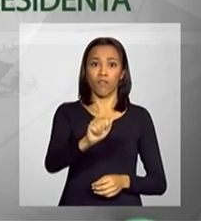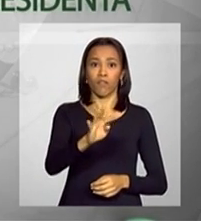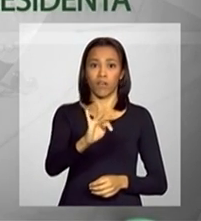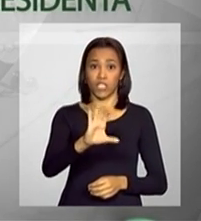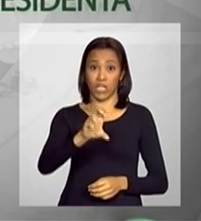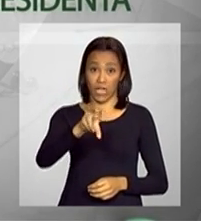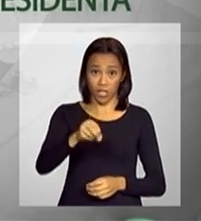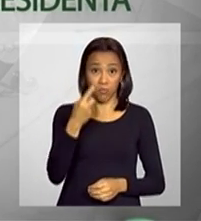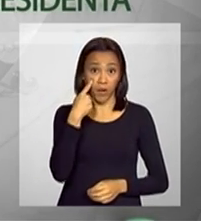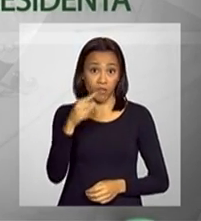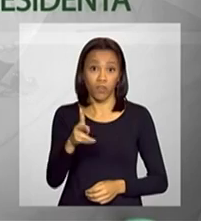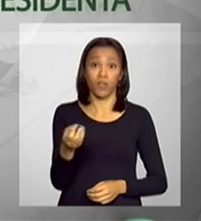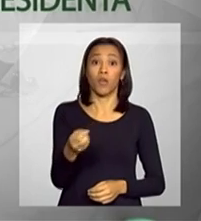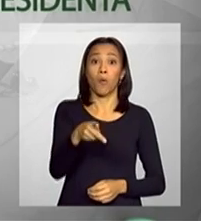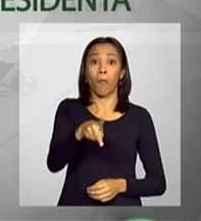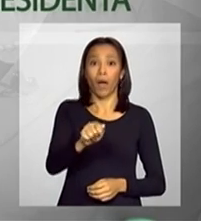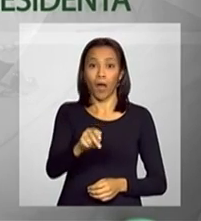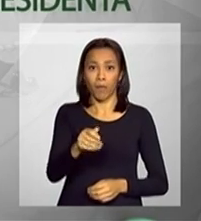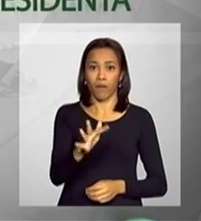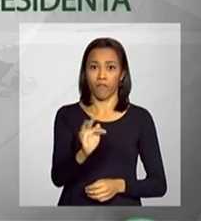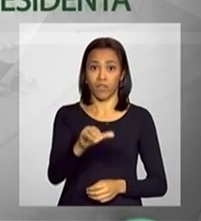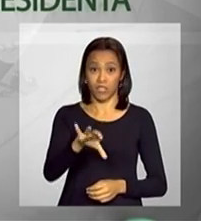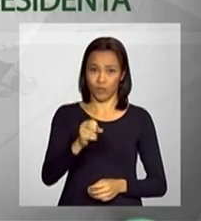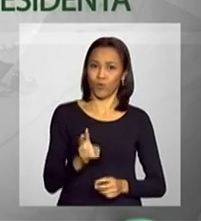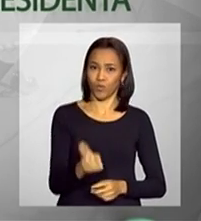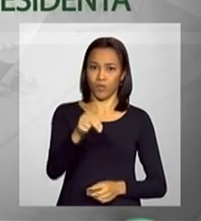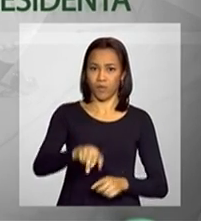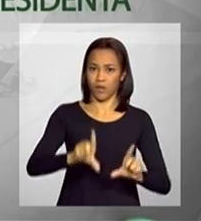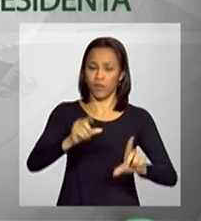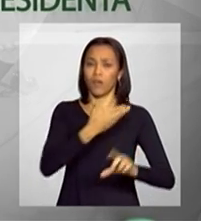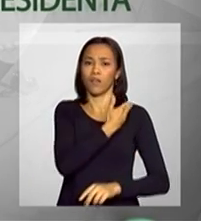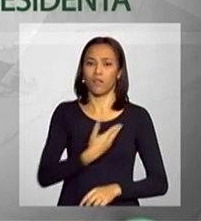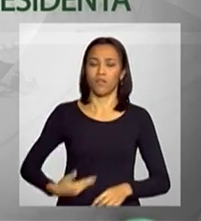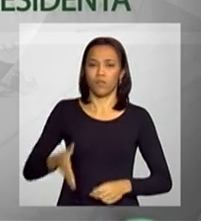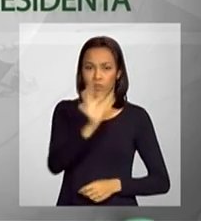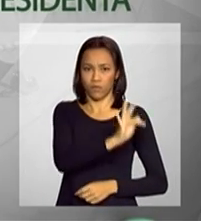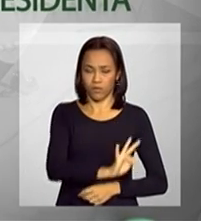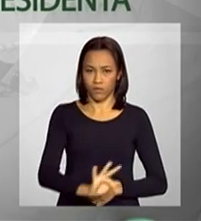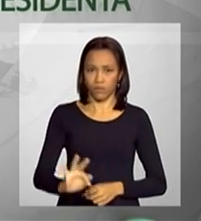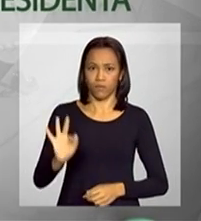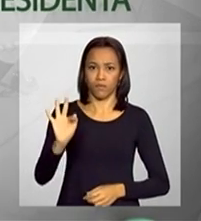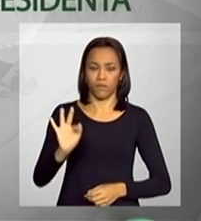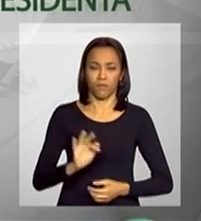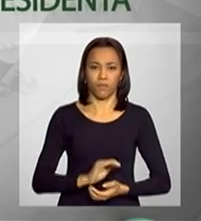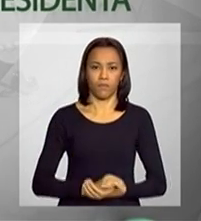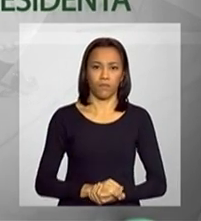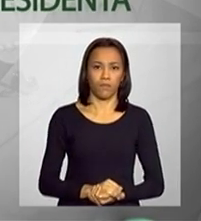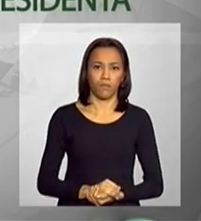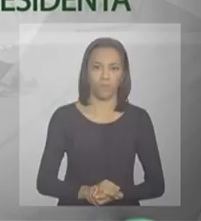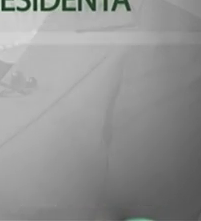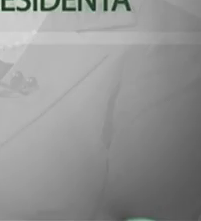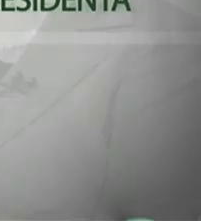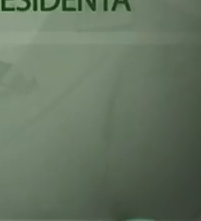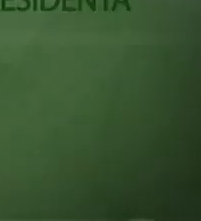acompanhar a coroação do Papa Francisco. Continue com a gente na NBR, a TV do Governo Federal.